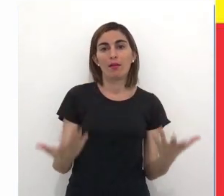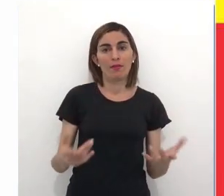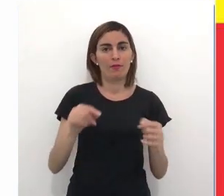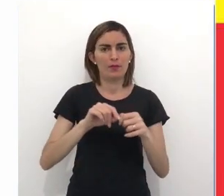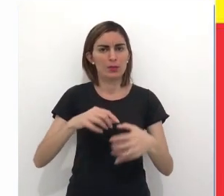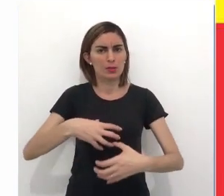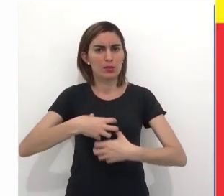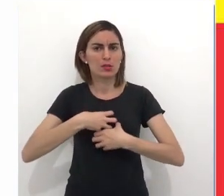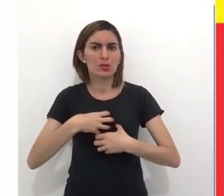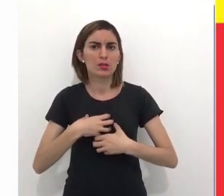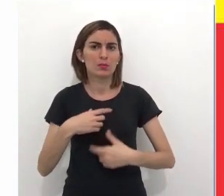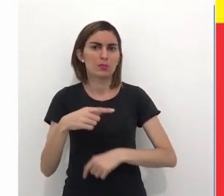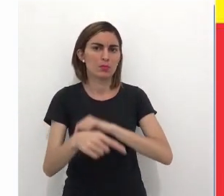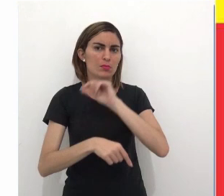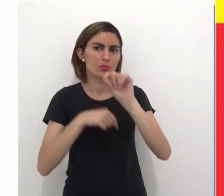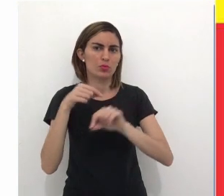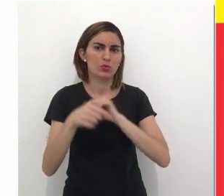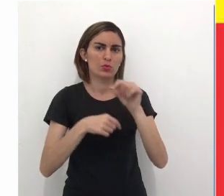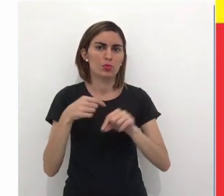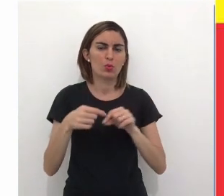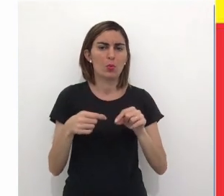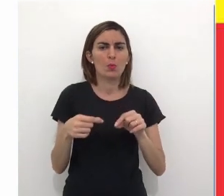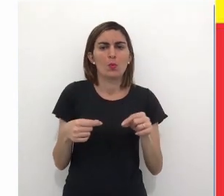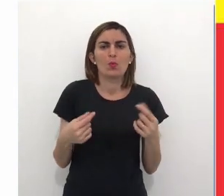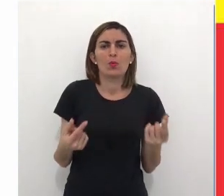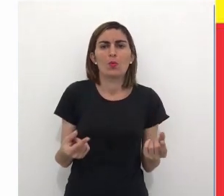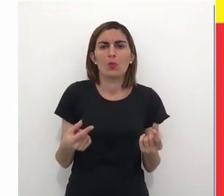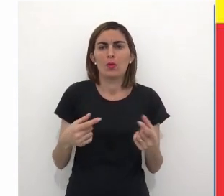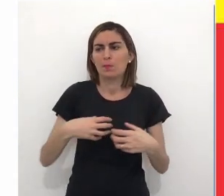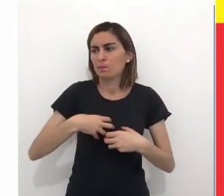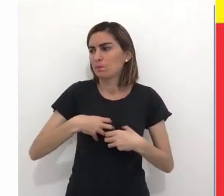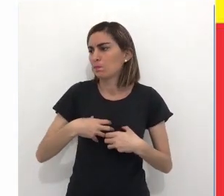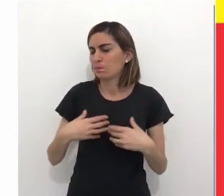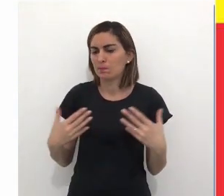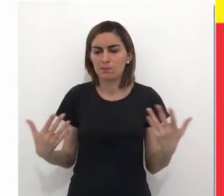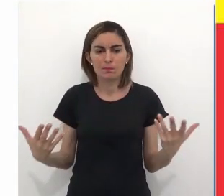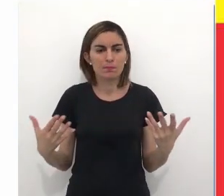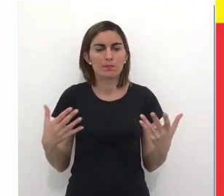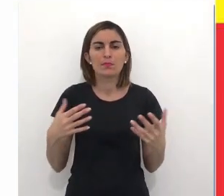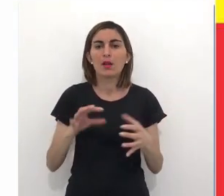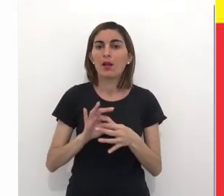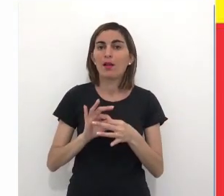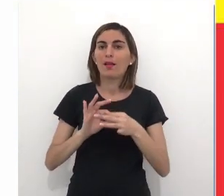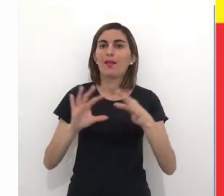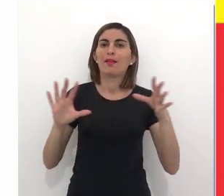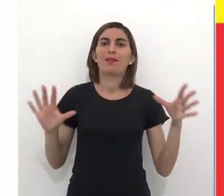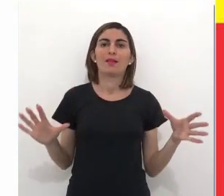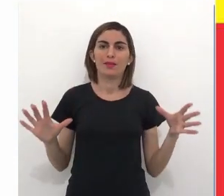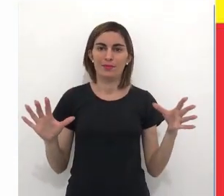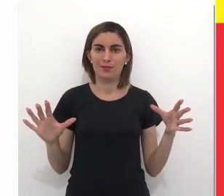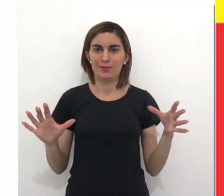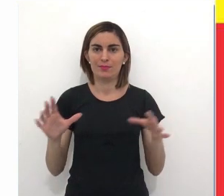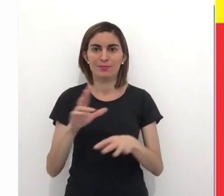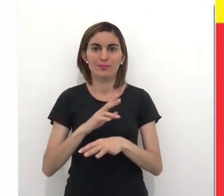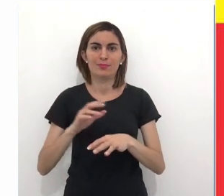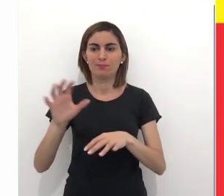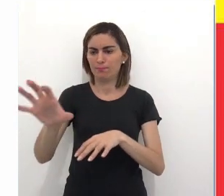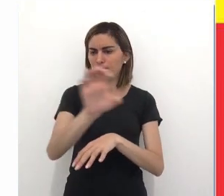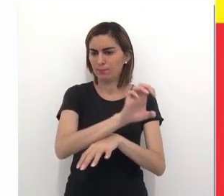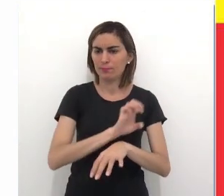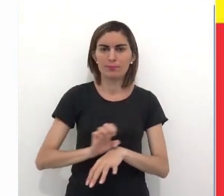instalou-se o sentimento de pronta e definitiva emancipação